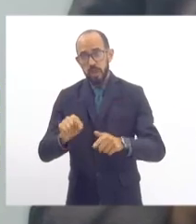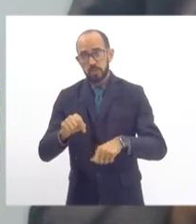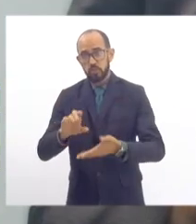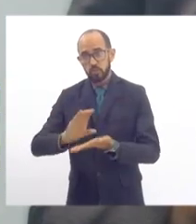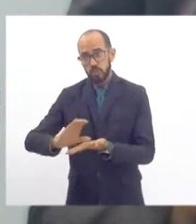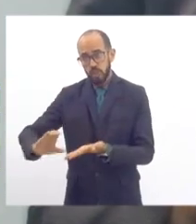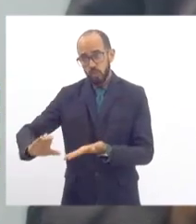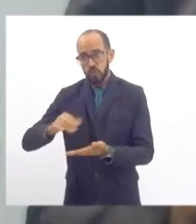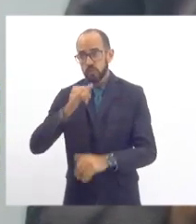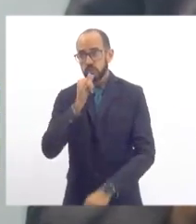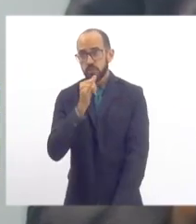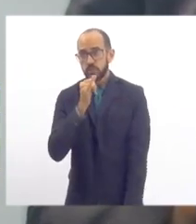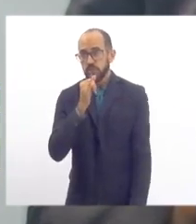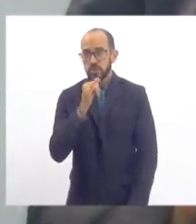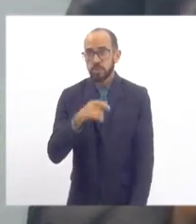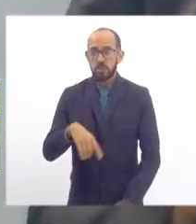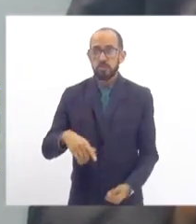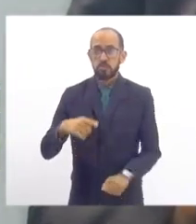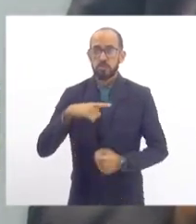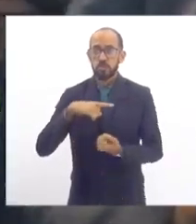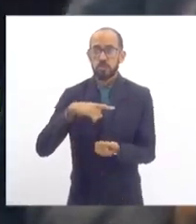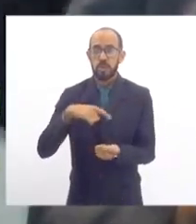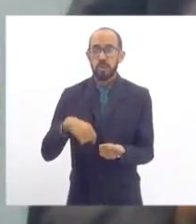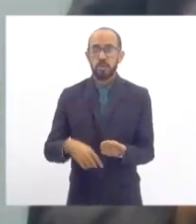recursos, por exemplo,